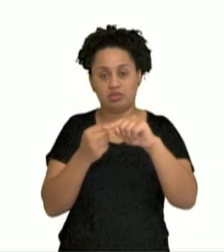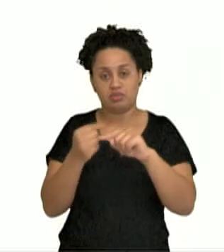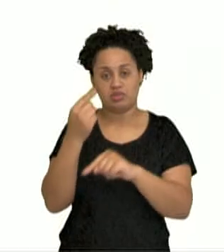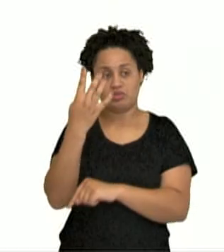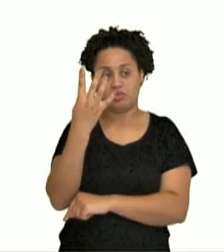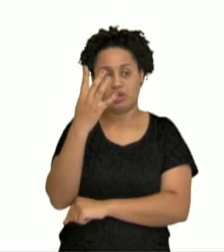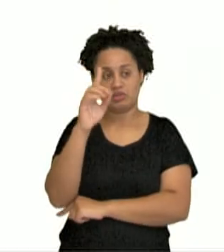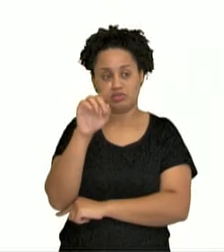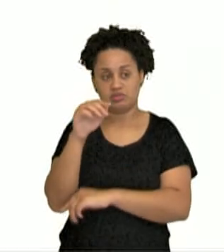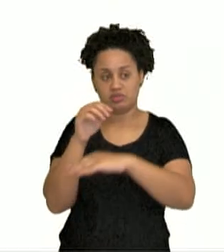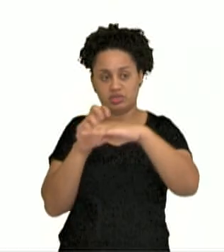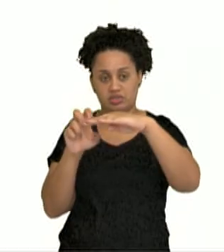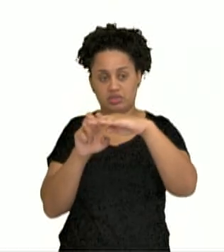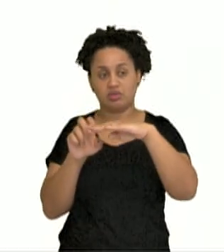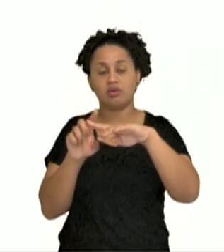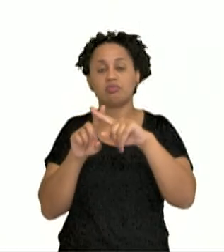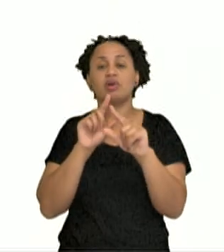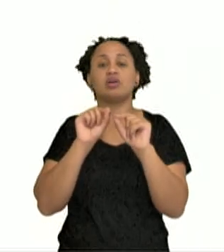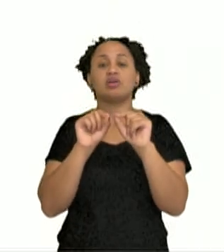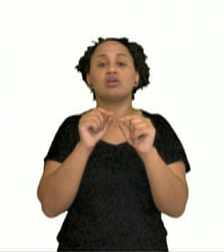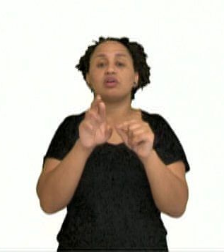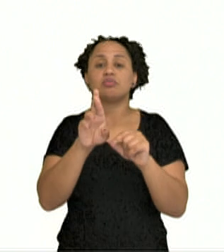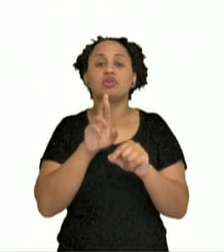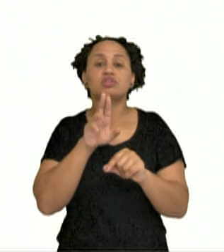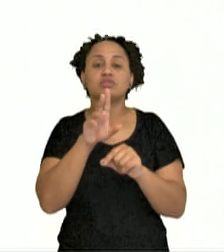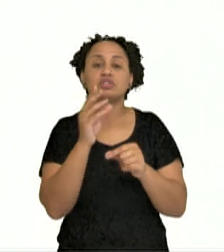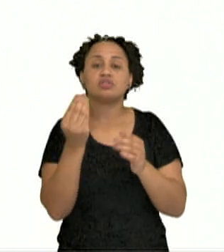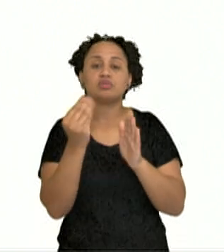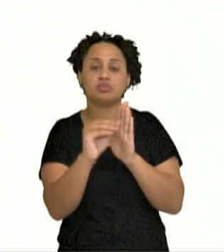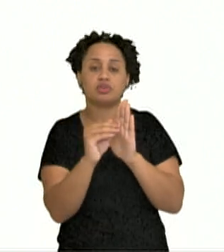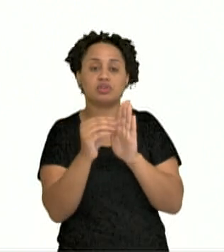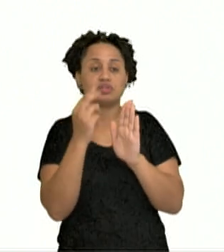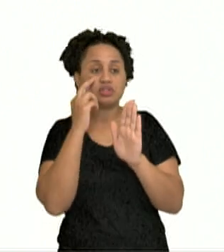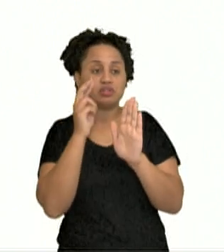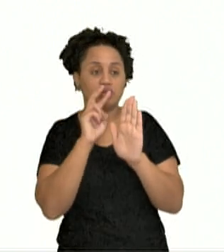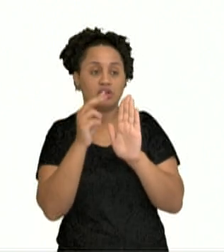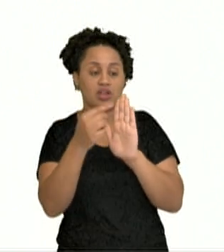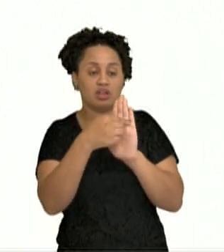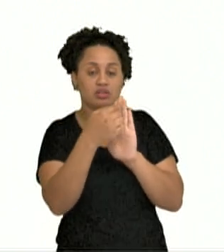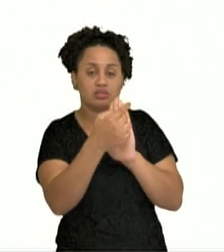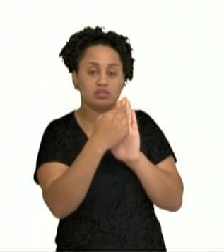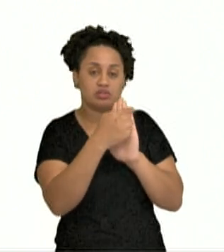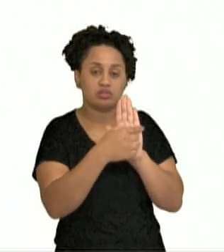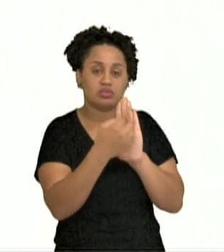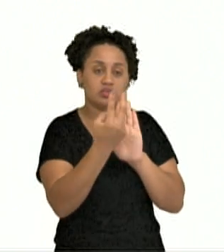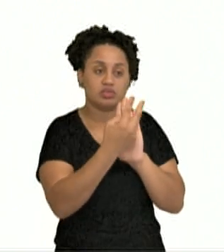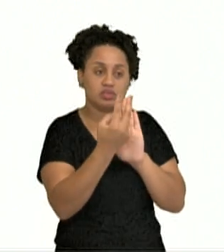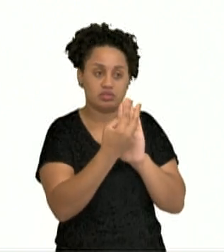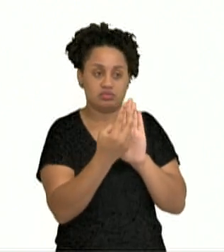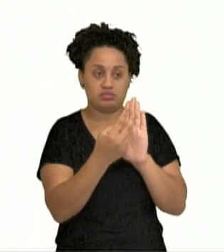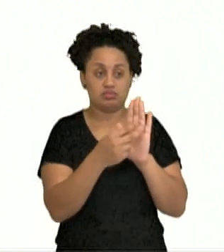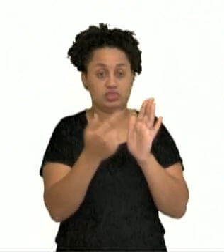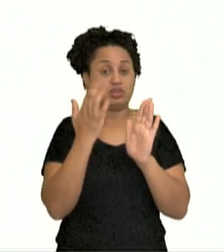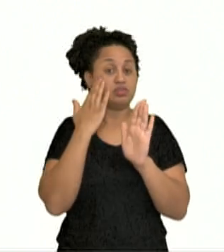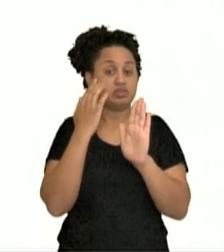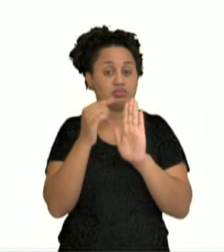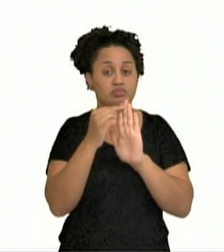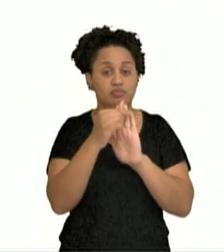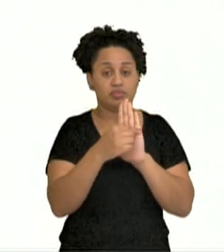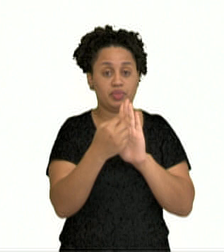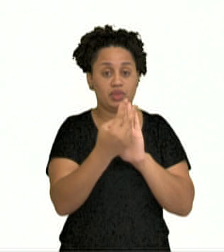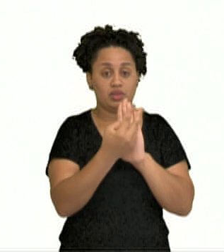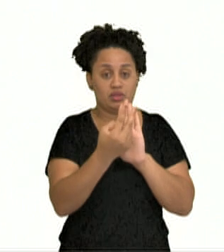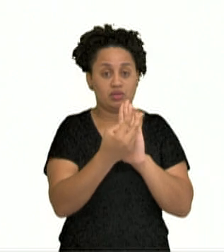vai colocar olhando para o sinal no segundo quadrante. Então, aqui eu tenho que alfa está no segundo quadrante.